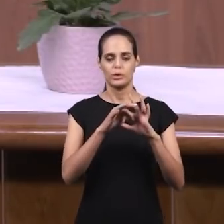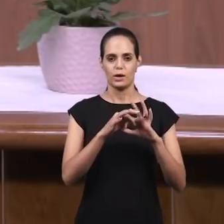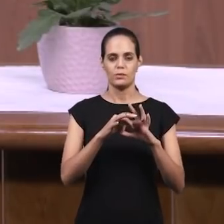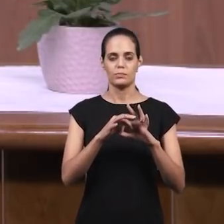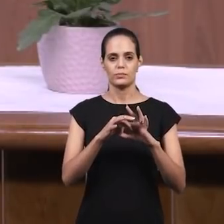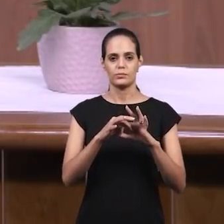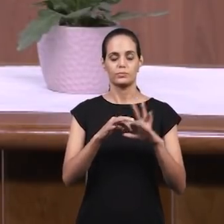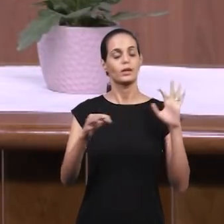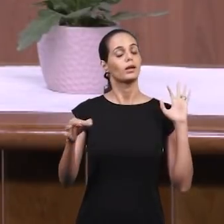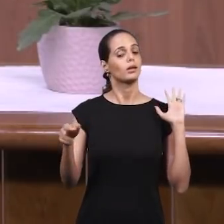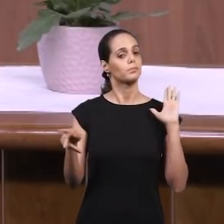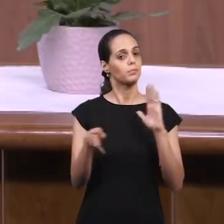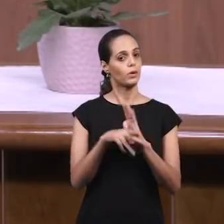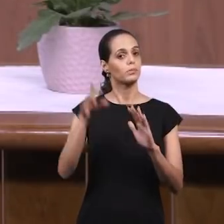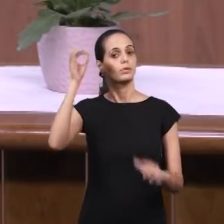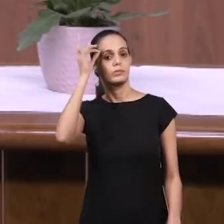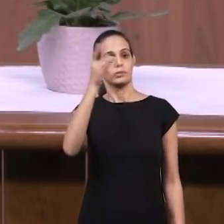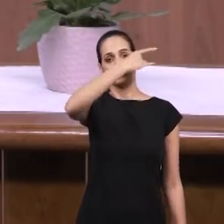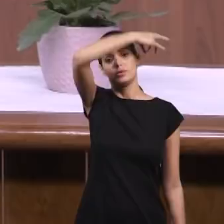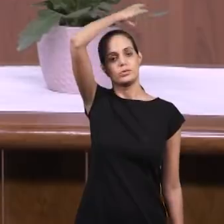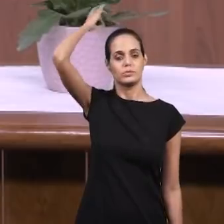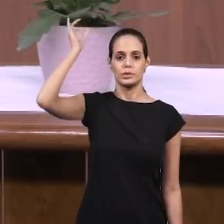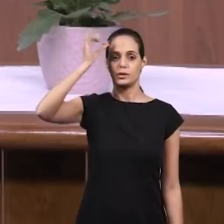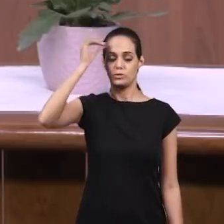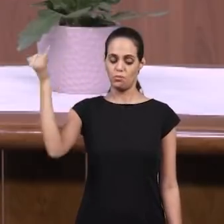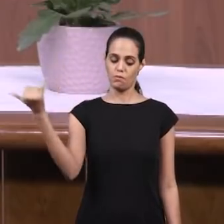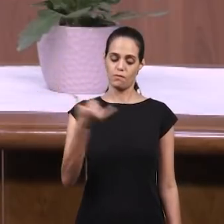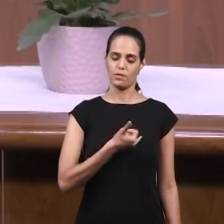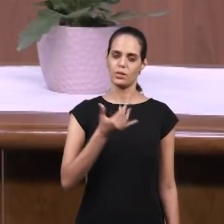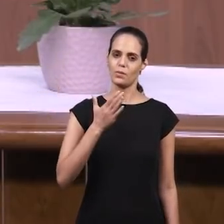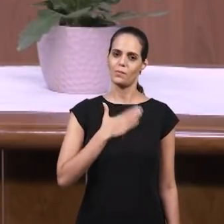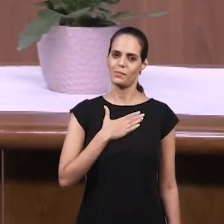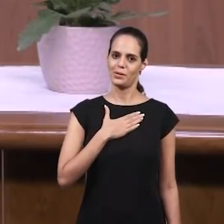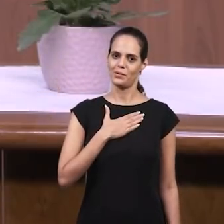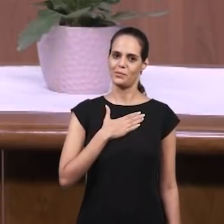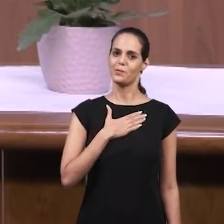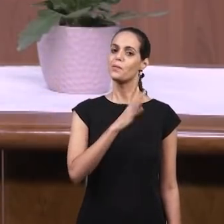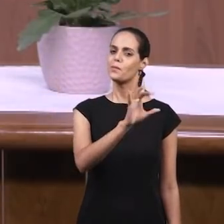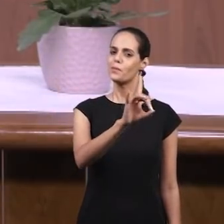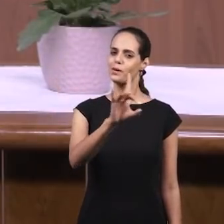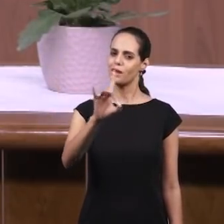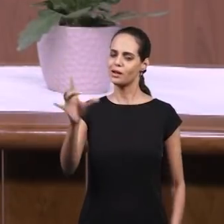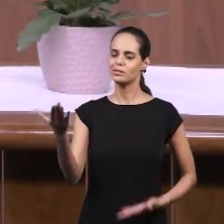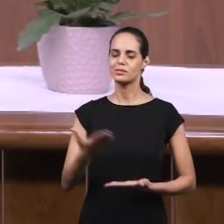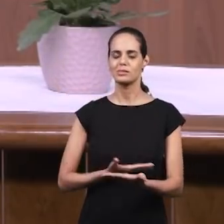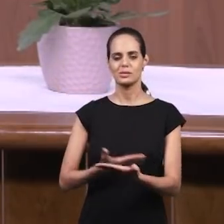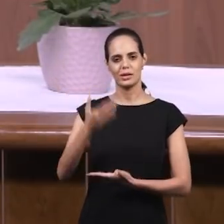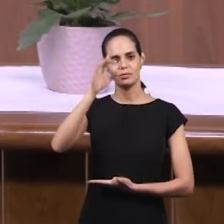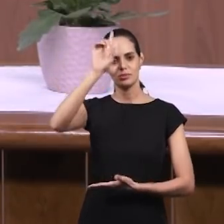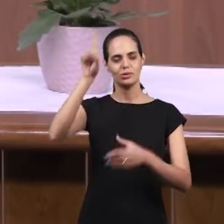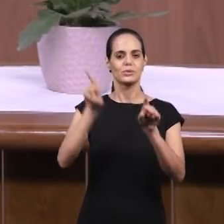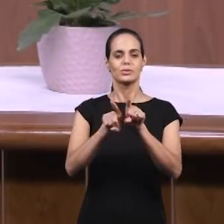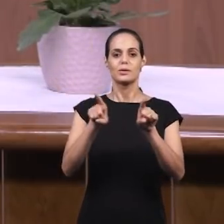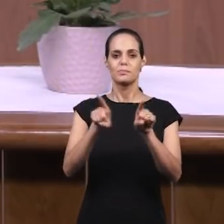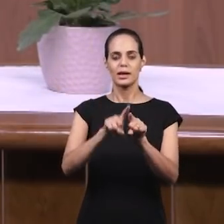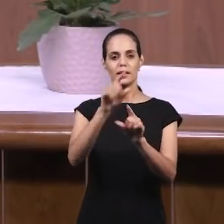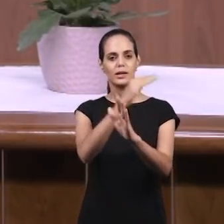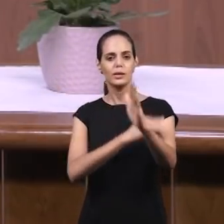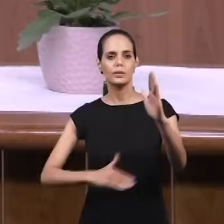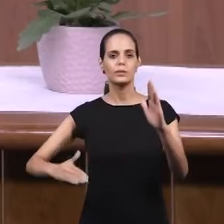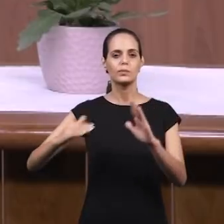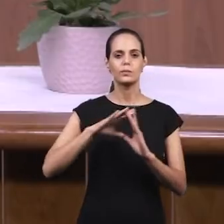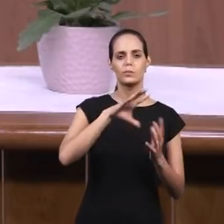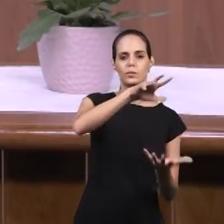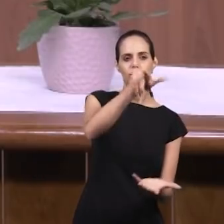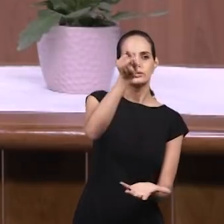é comunhão do Espírito Santo. É o Espírito Santo que fala comigo, mas está falando com cada servo do Senhor em cada parte do